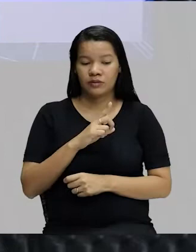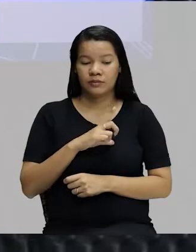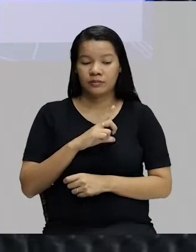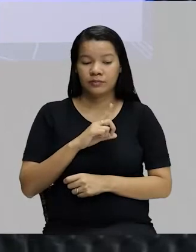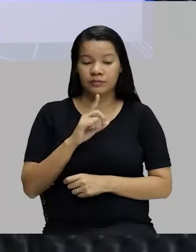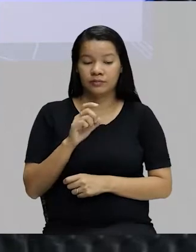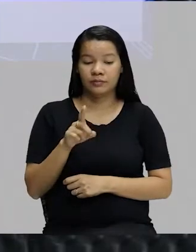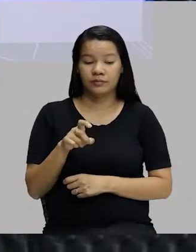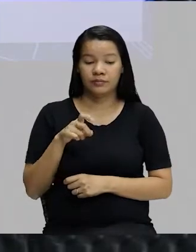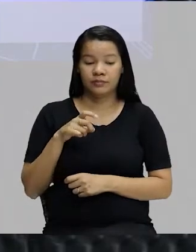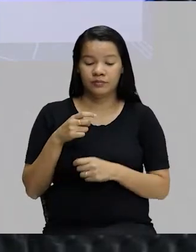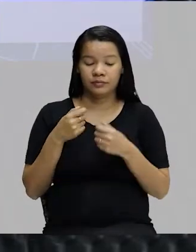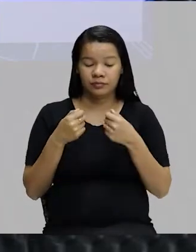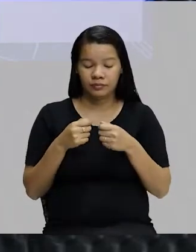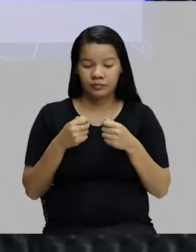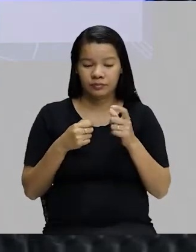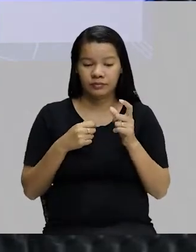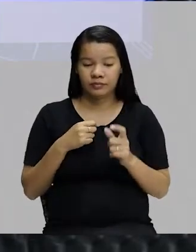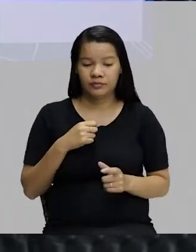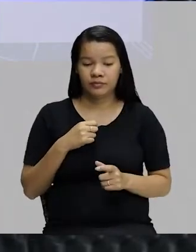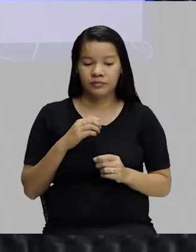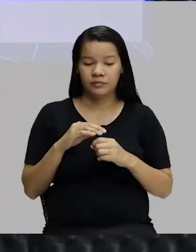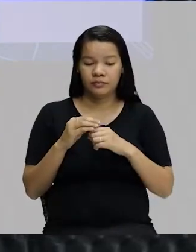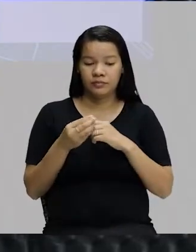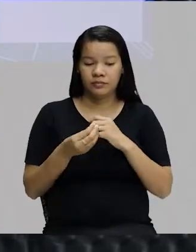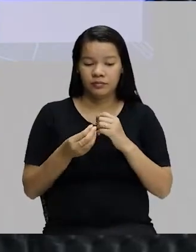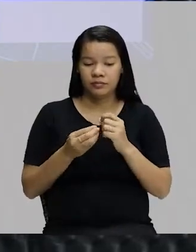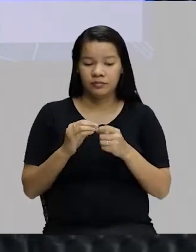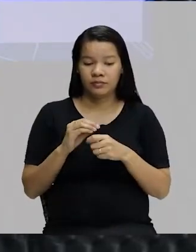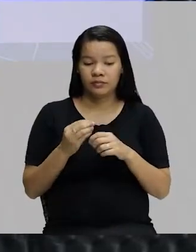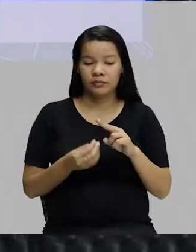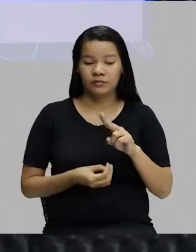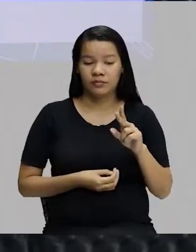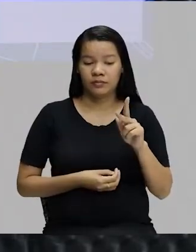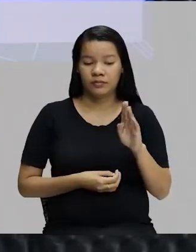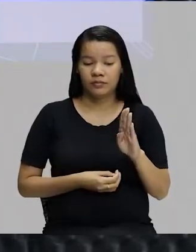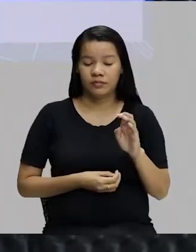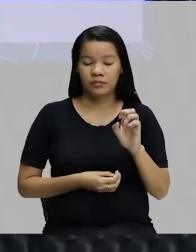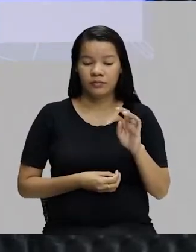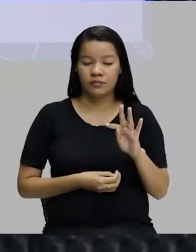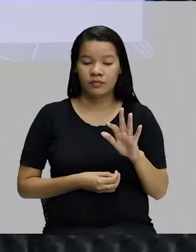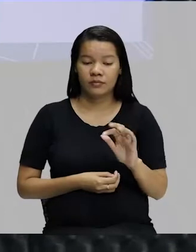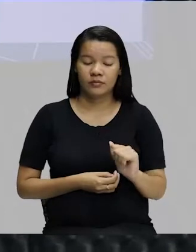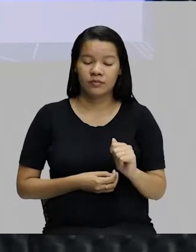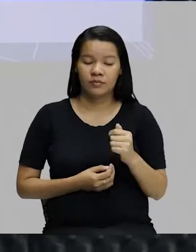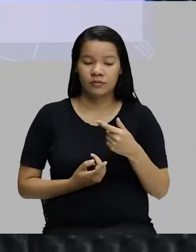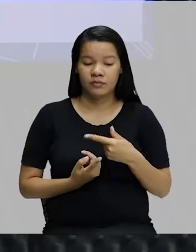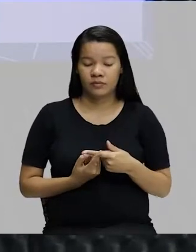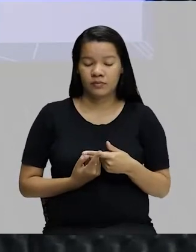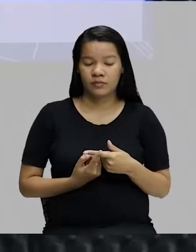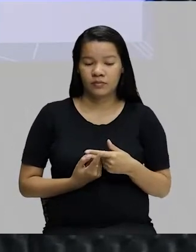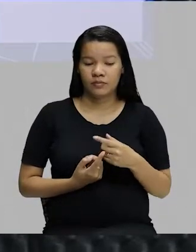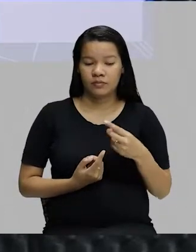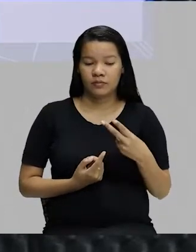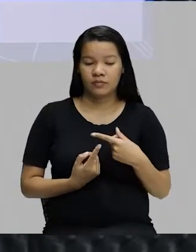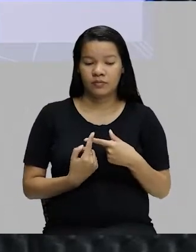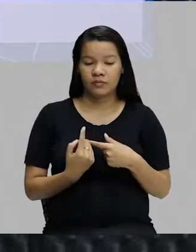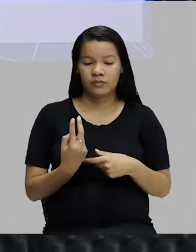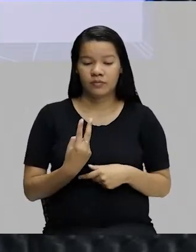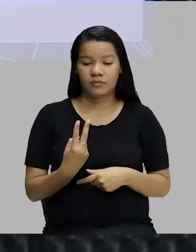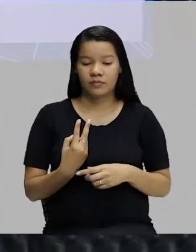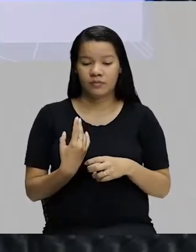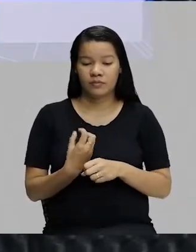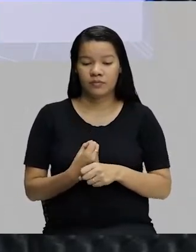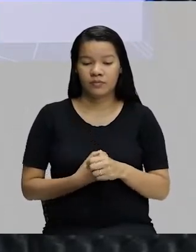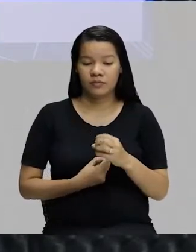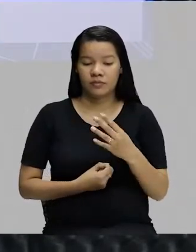ele tem que ser uma partícula beta, certo? Por quê? Ó, 2 mais 2, 4.